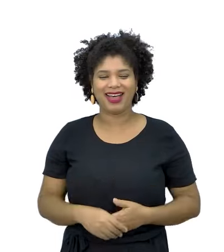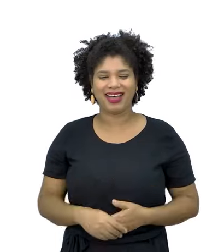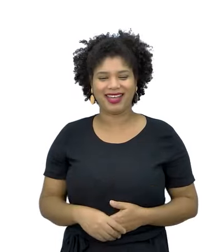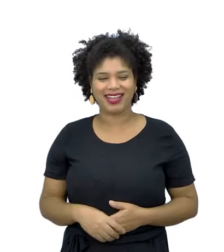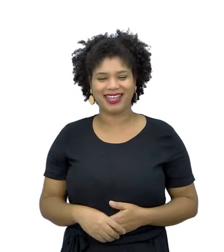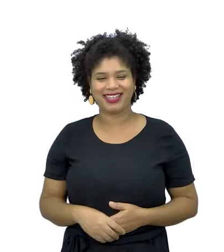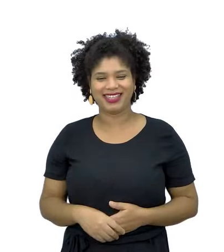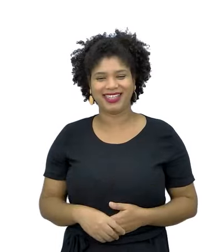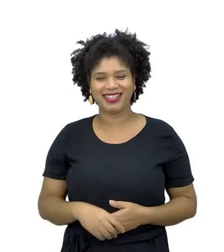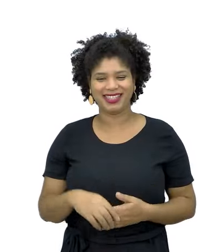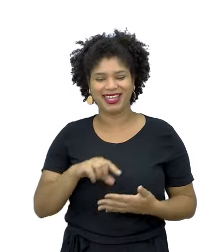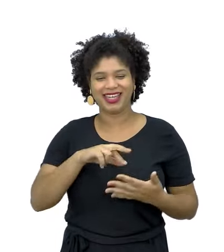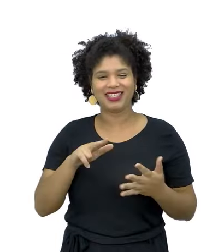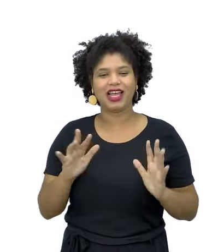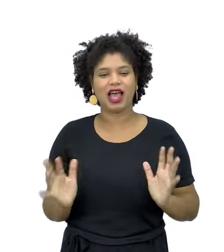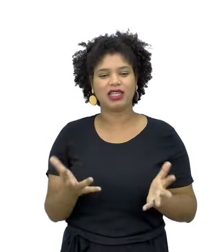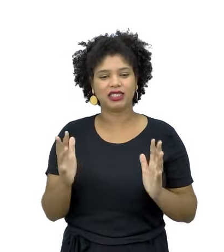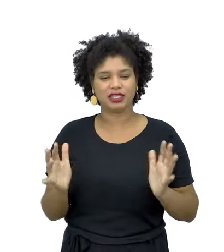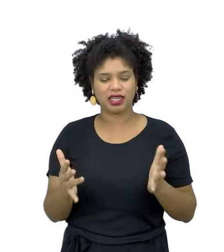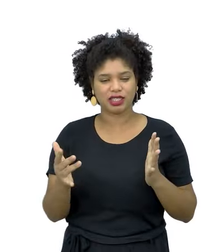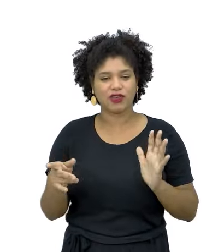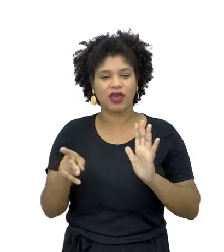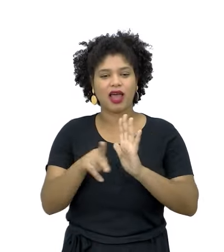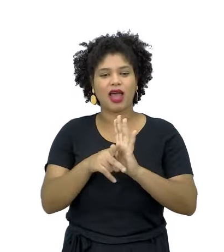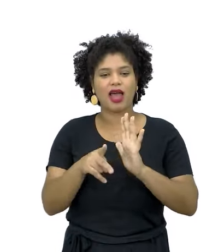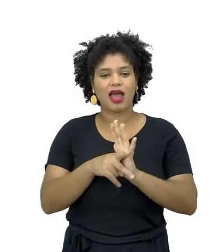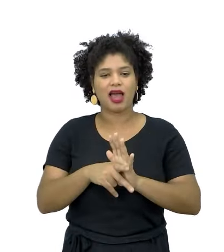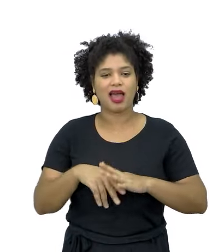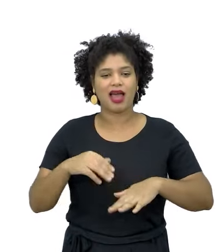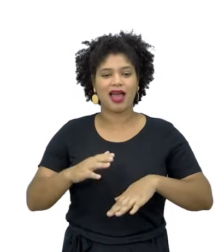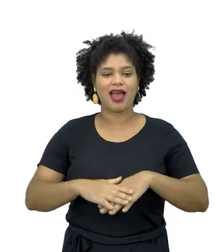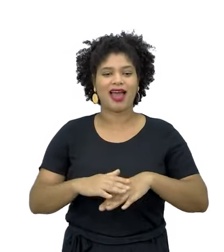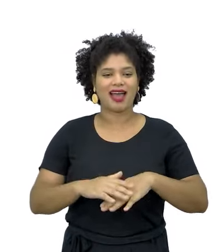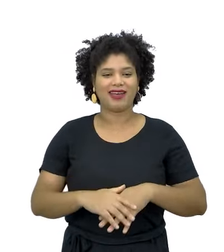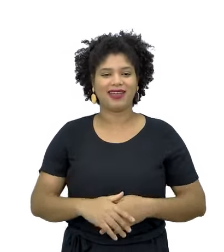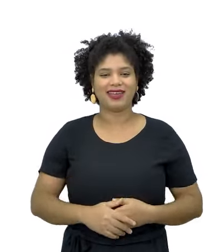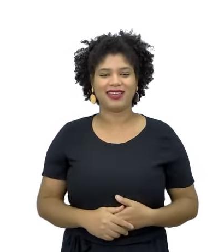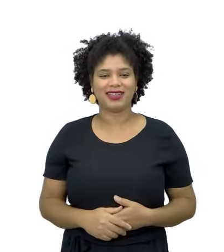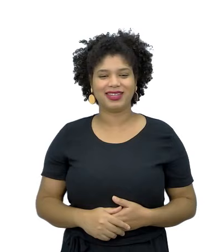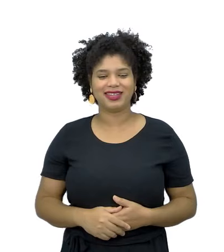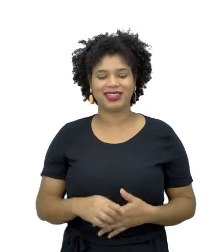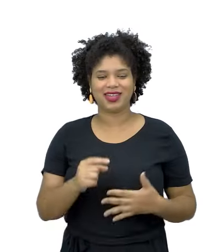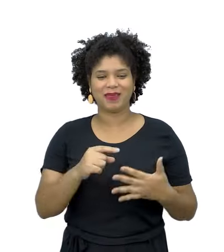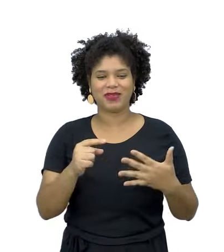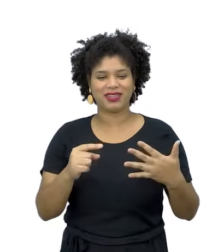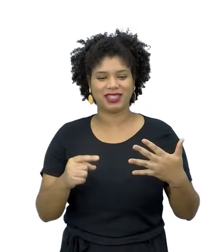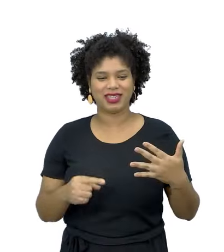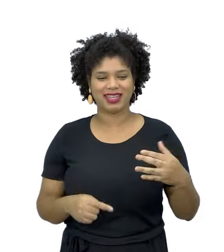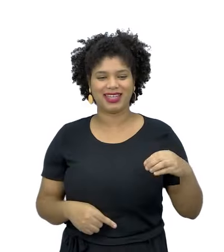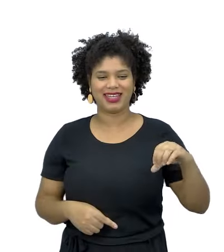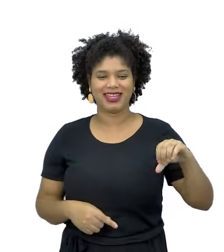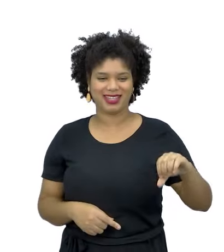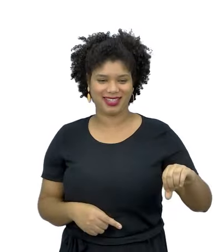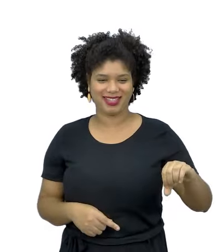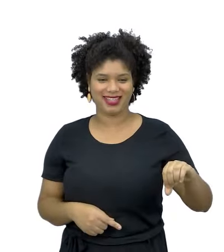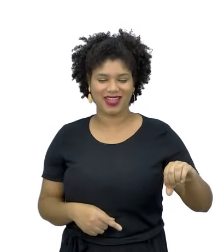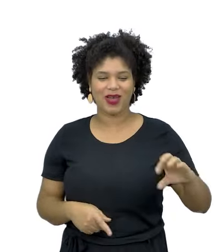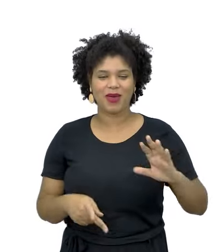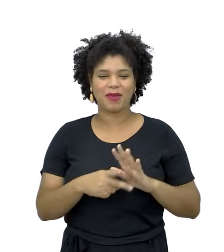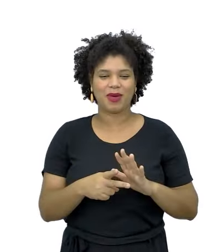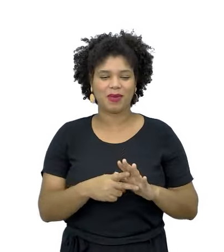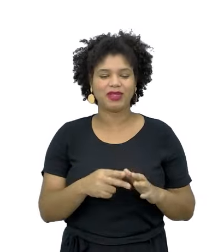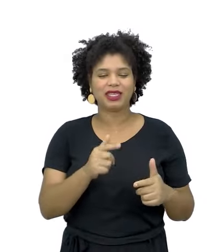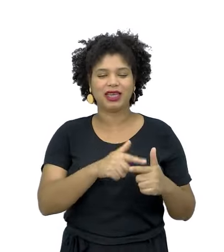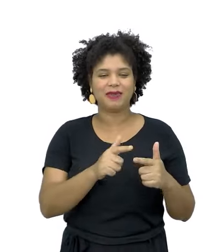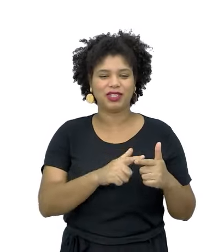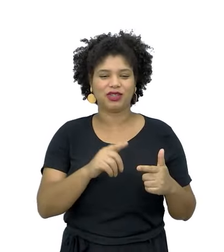né, incentivando aí no desenvolvimento da resolução aí do problema, tá